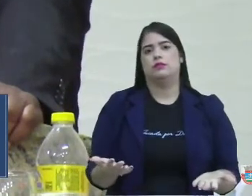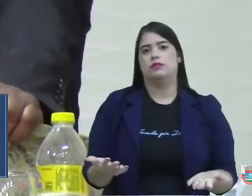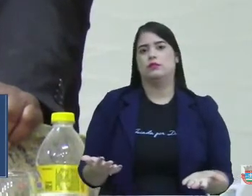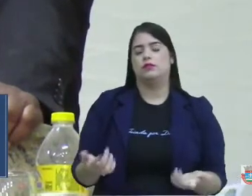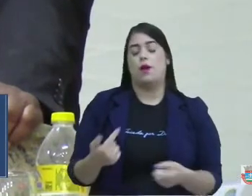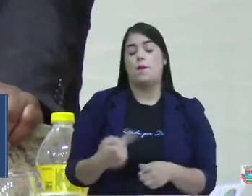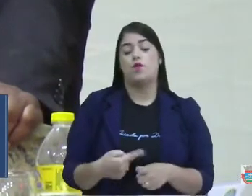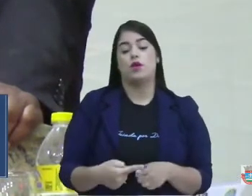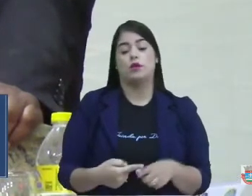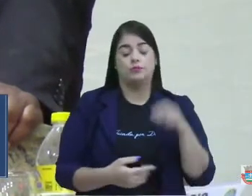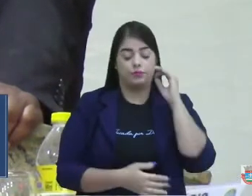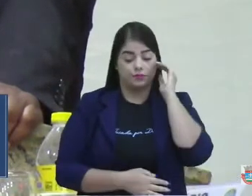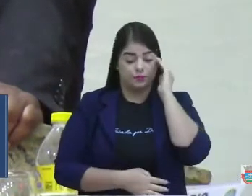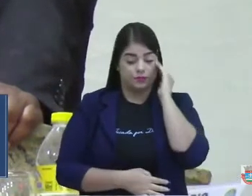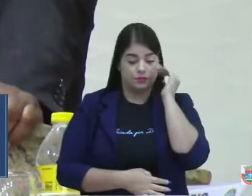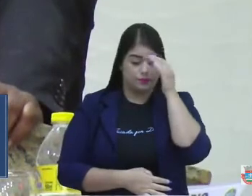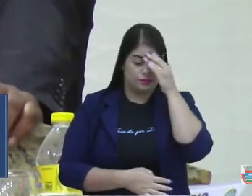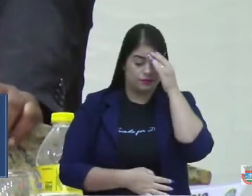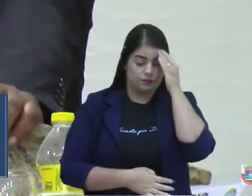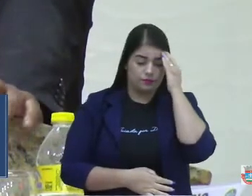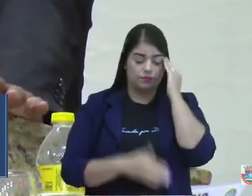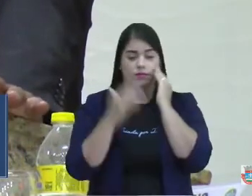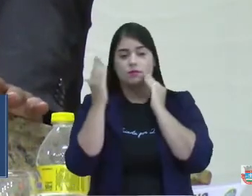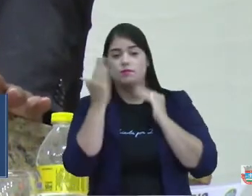porque me parece que